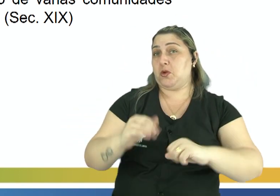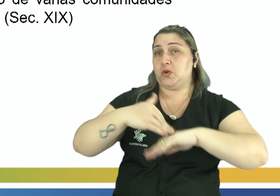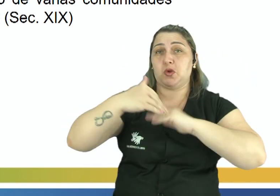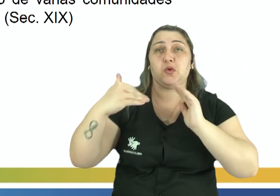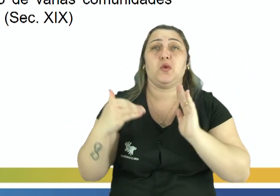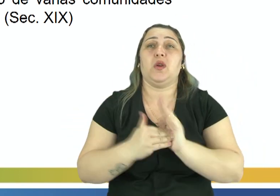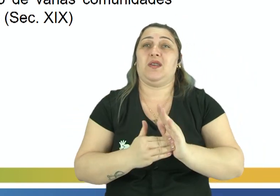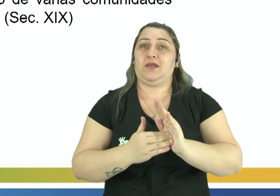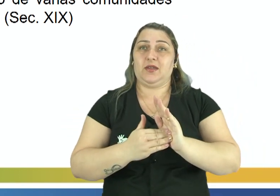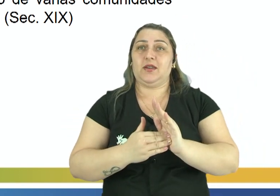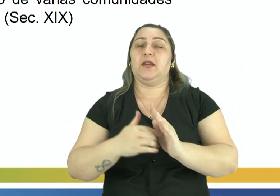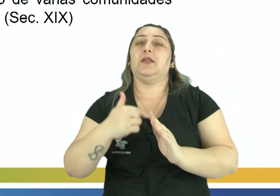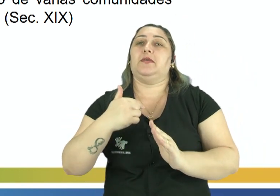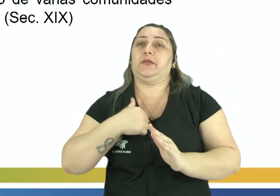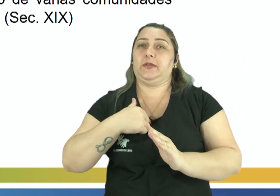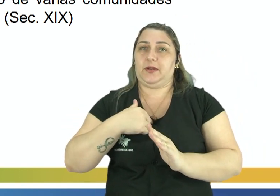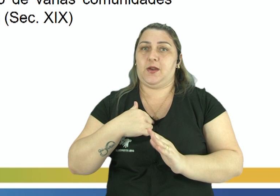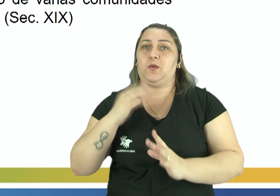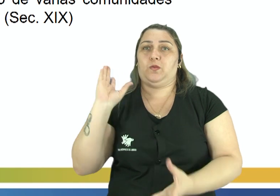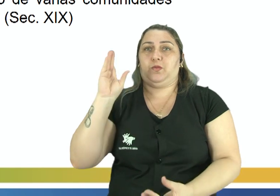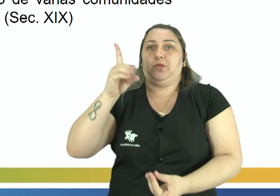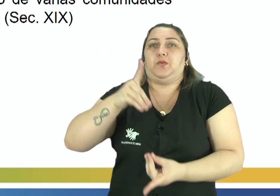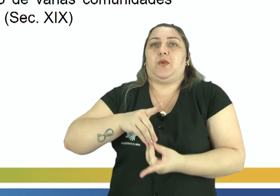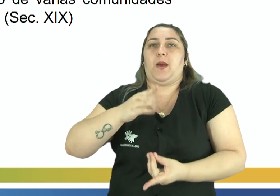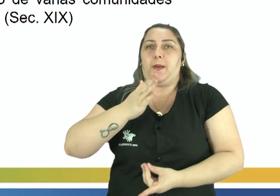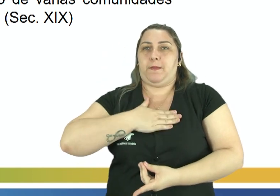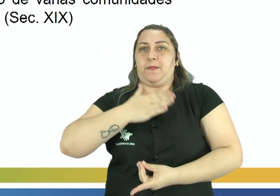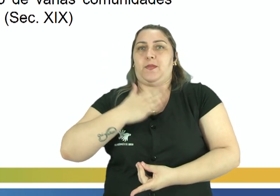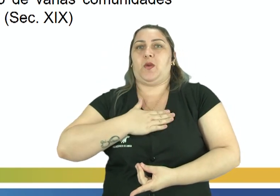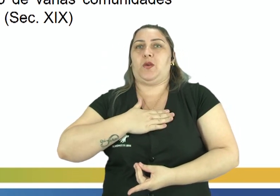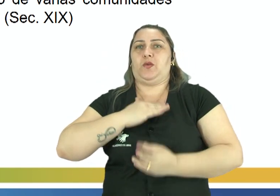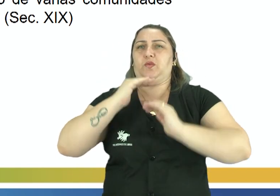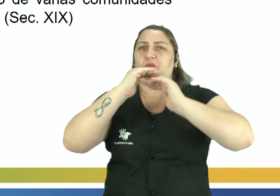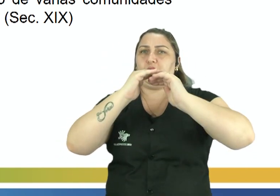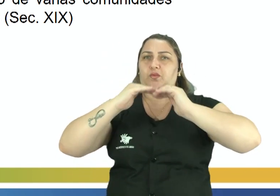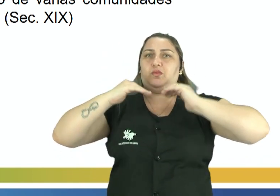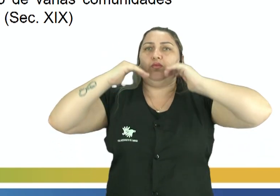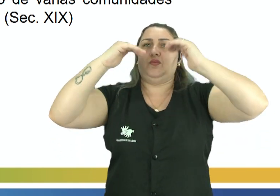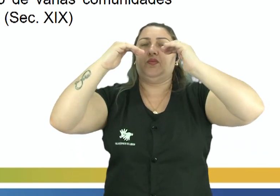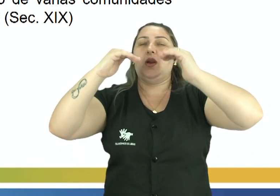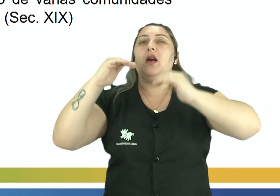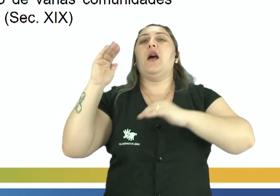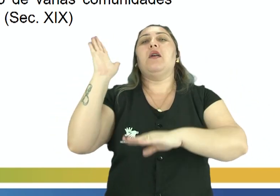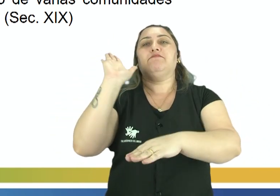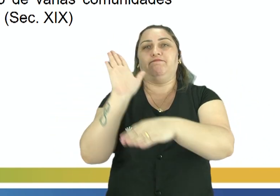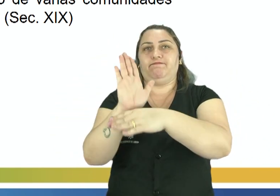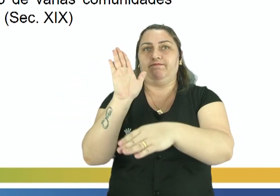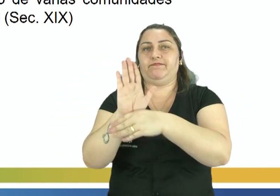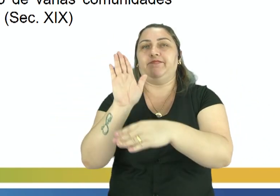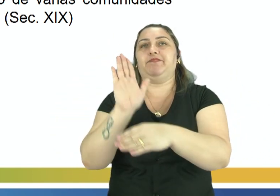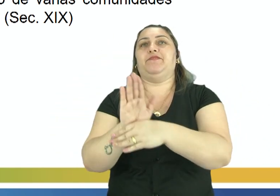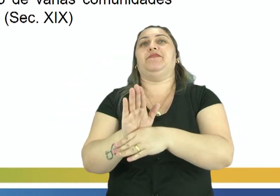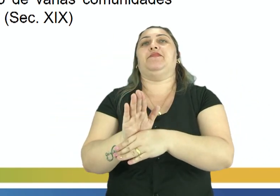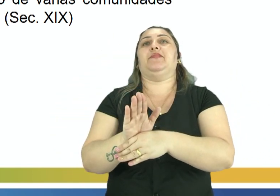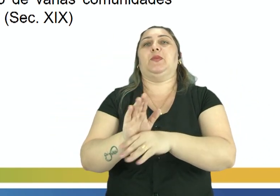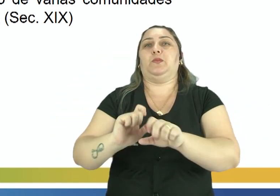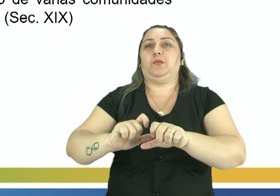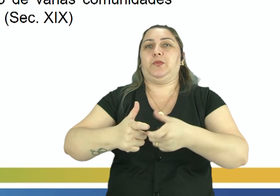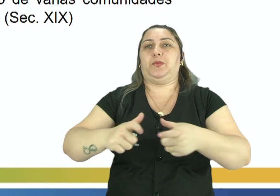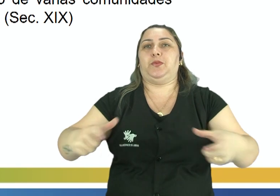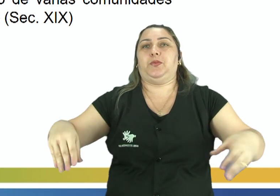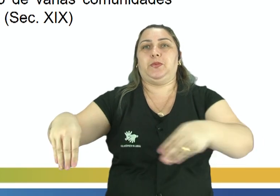uma divindade ao meu favor, nós somos superiores. E isso ajudou muito na sua